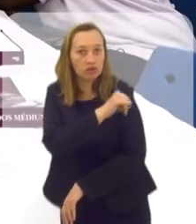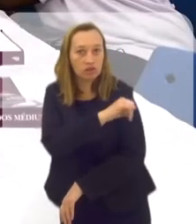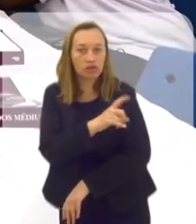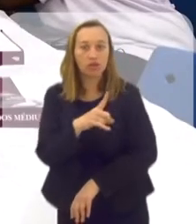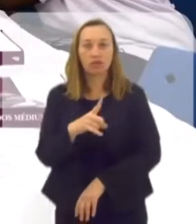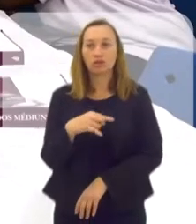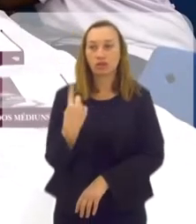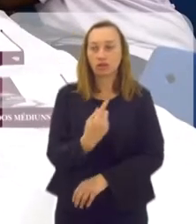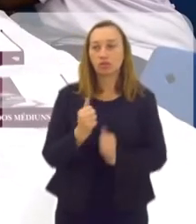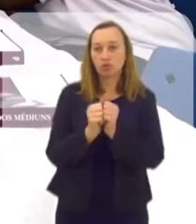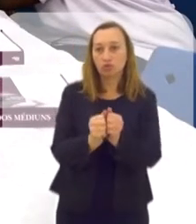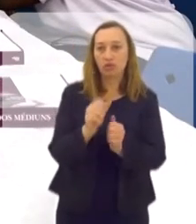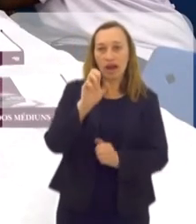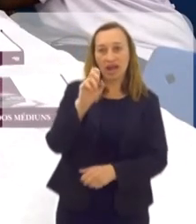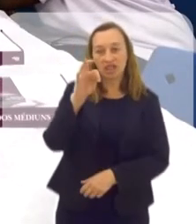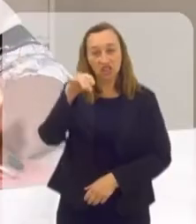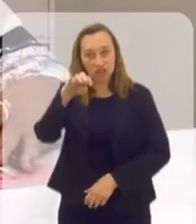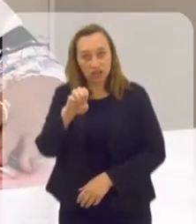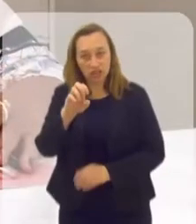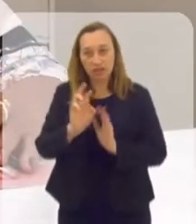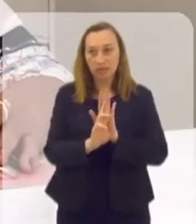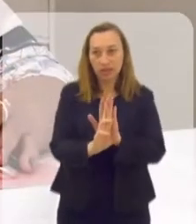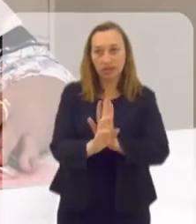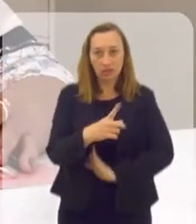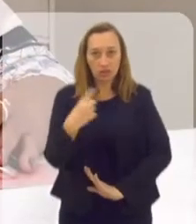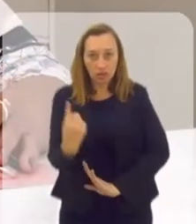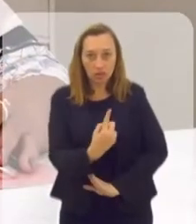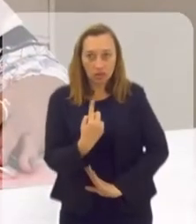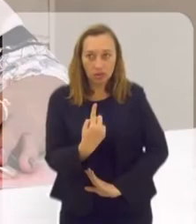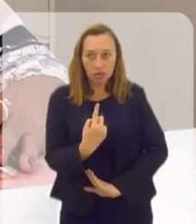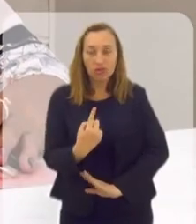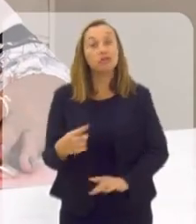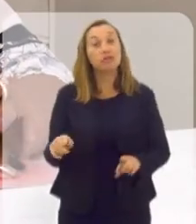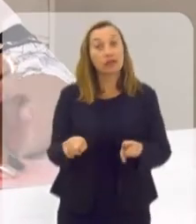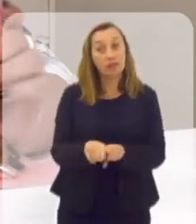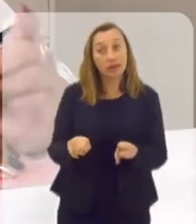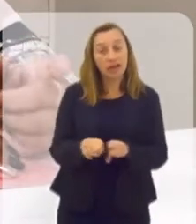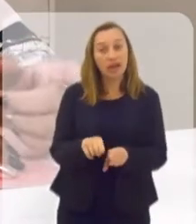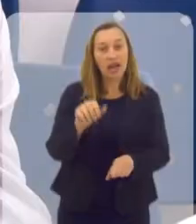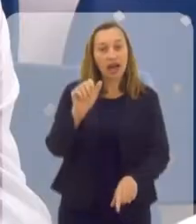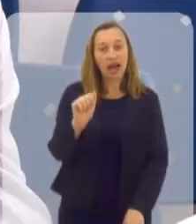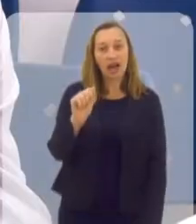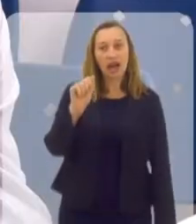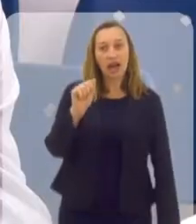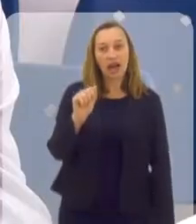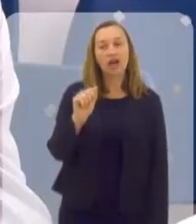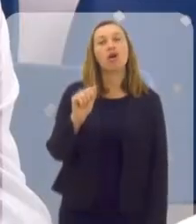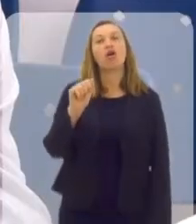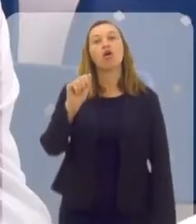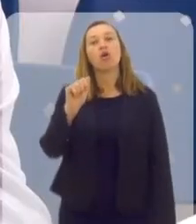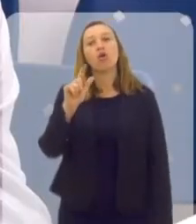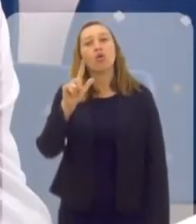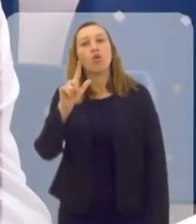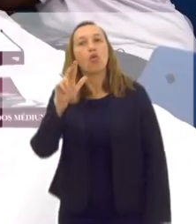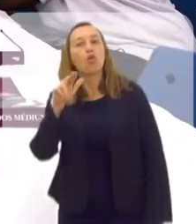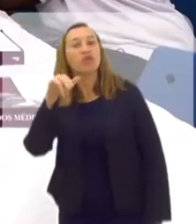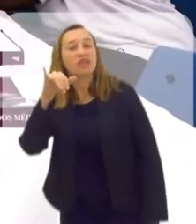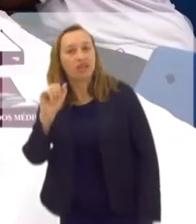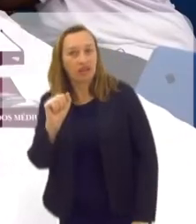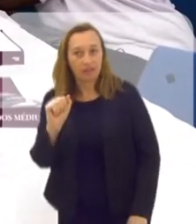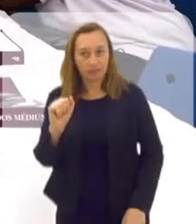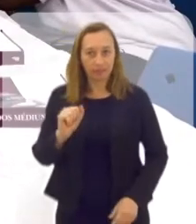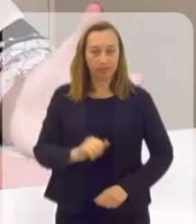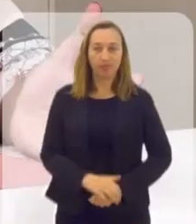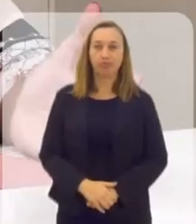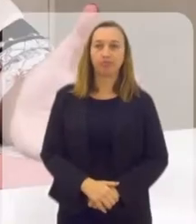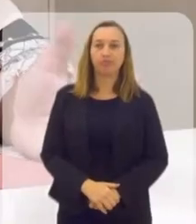Nós estamos com Alexandre, nosso representante, e com a Lúcia.